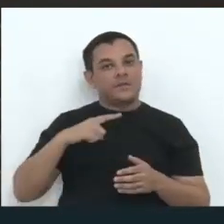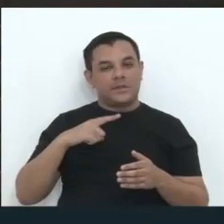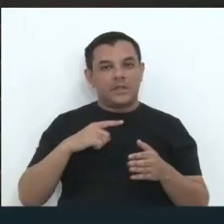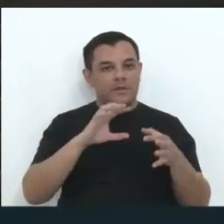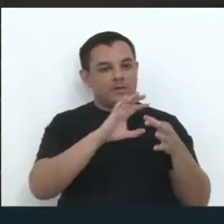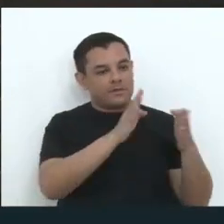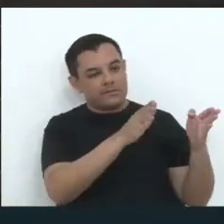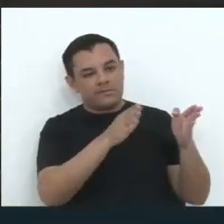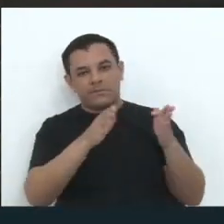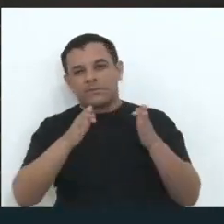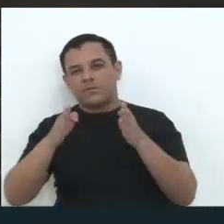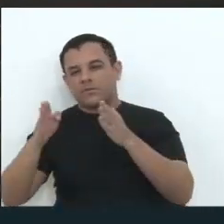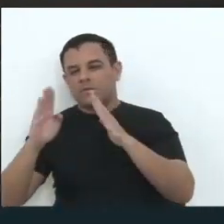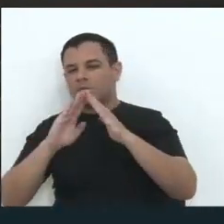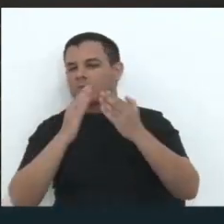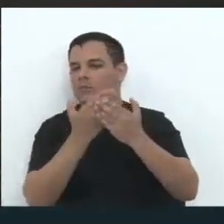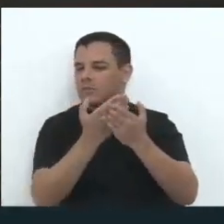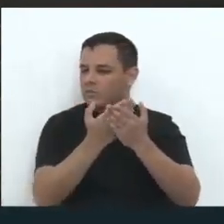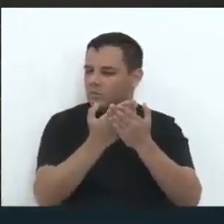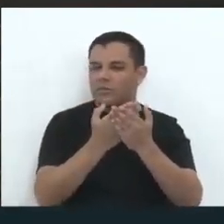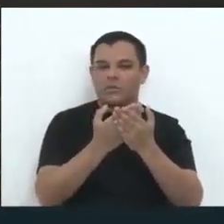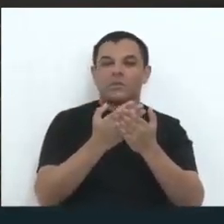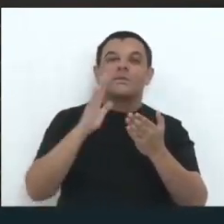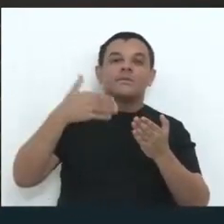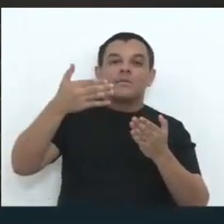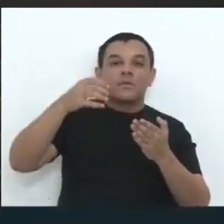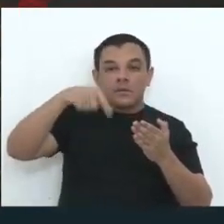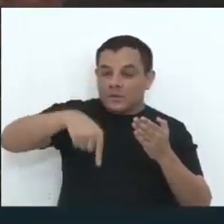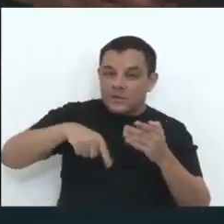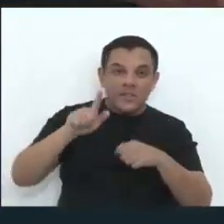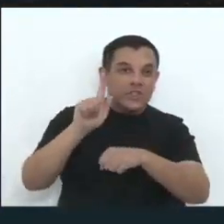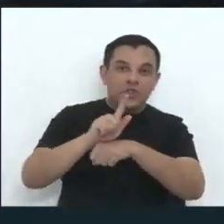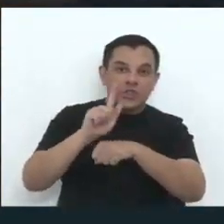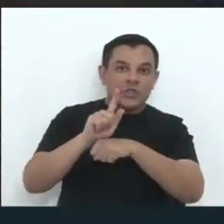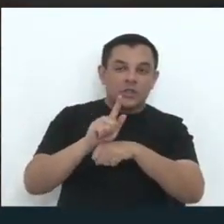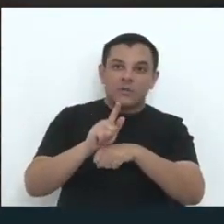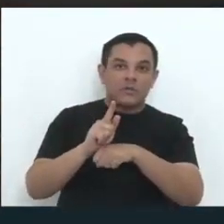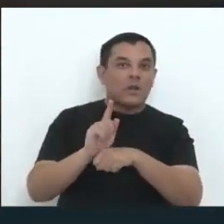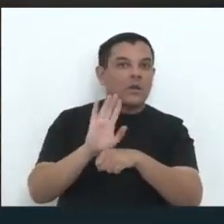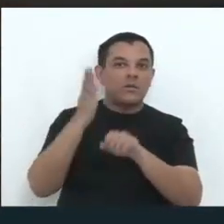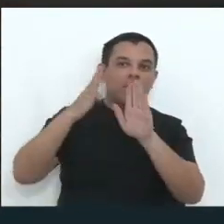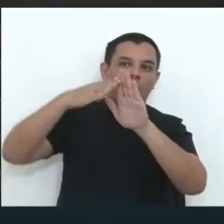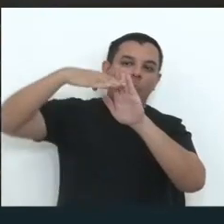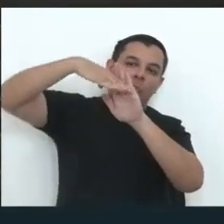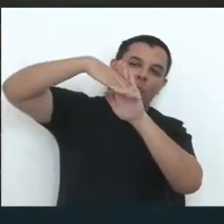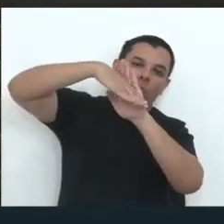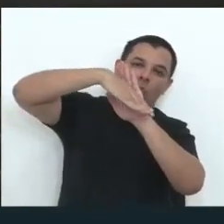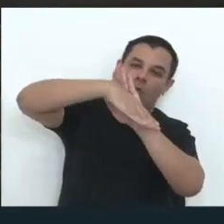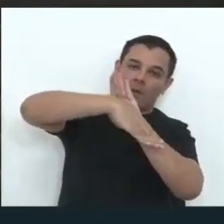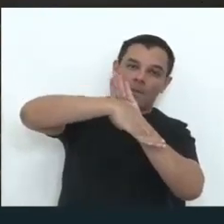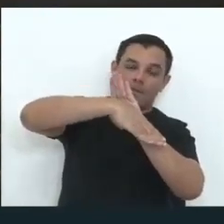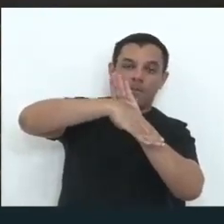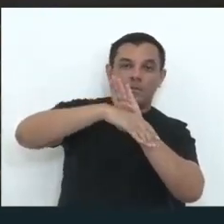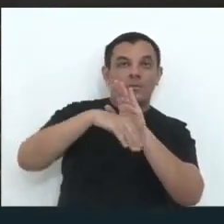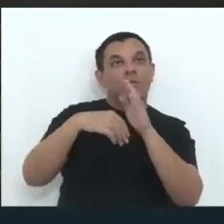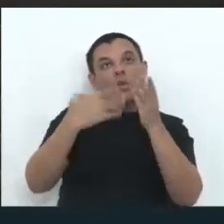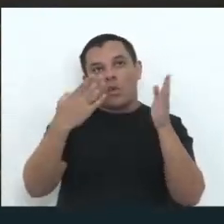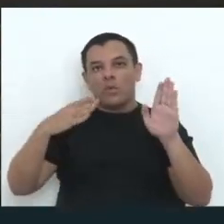foi avançando. Na gestão atual, houve uma regressão, ou no mínimo